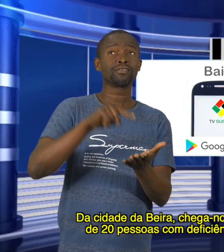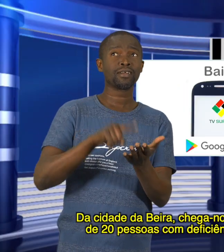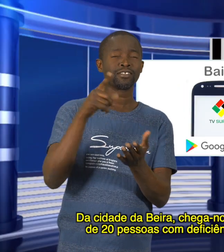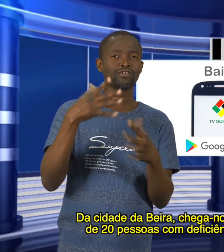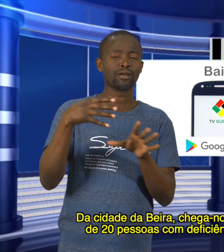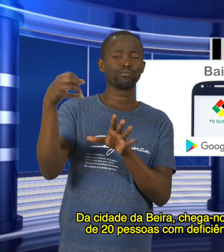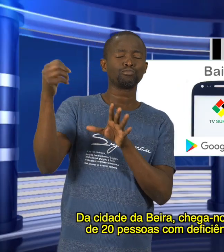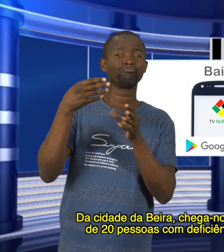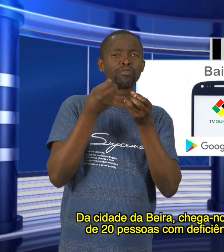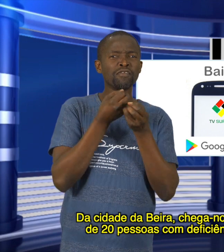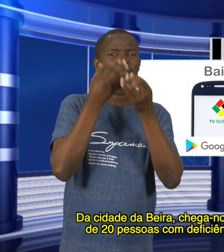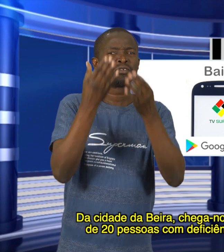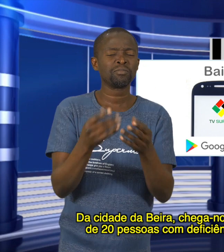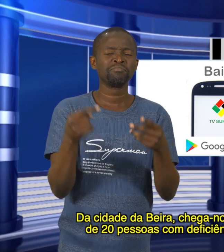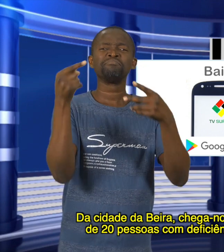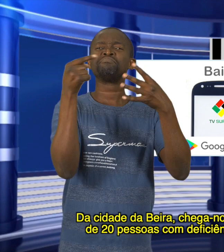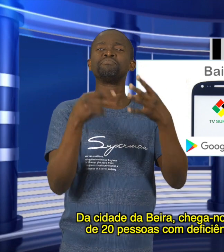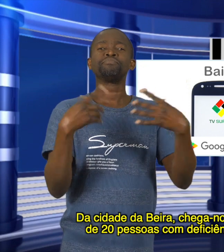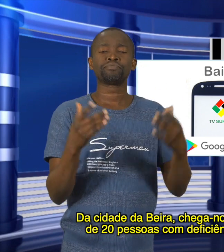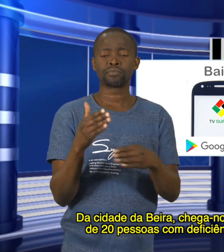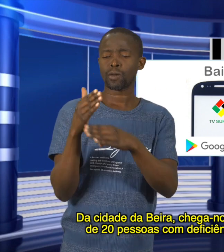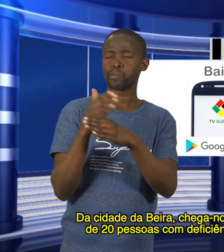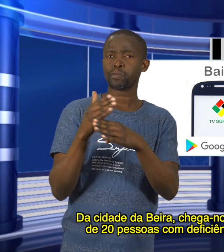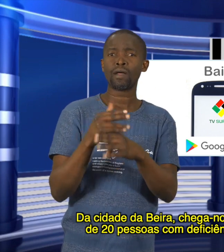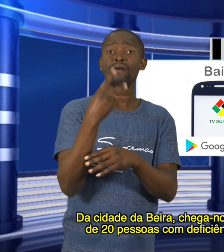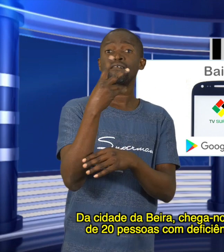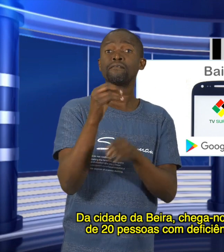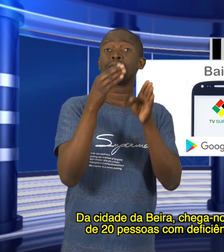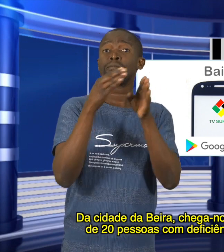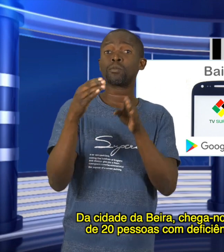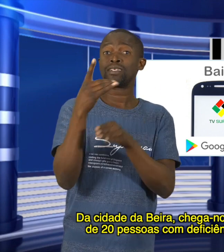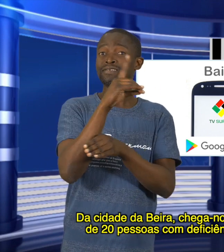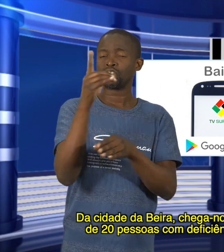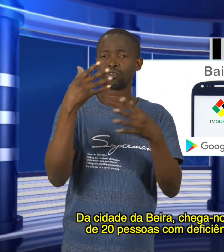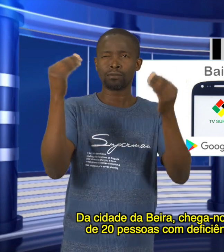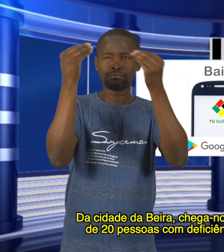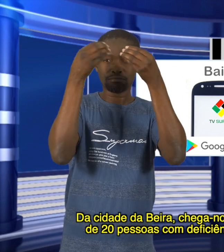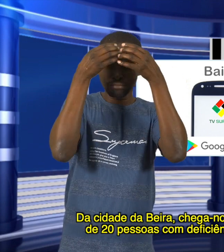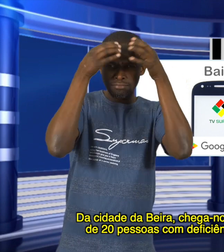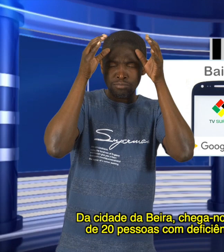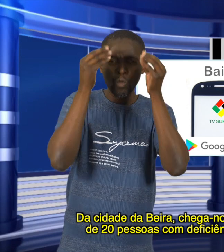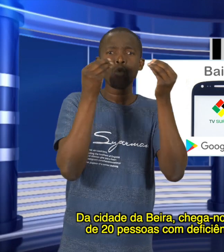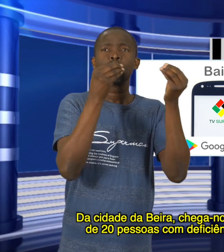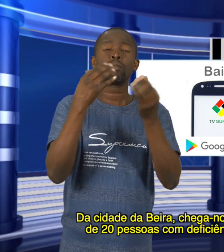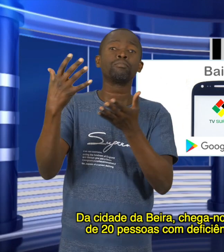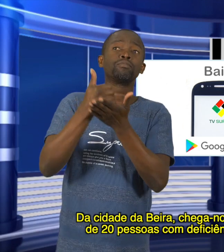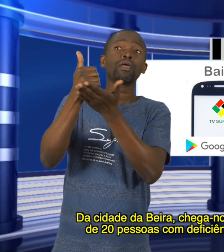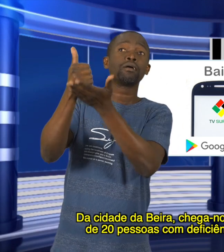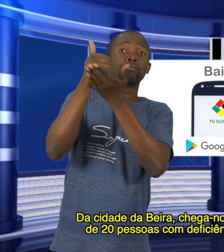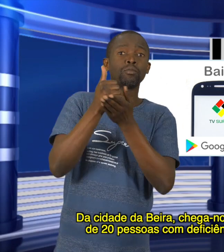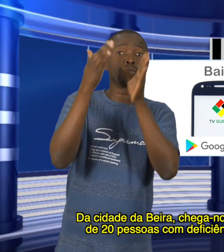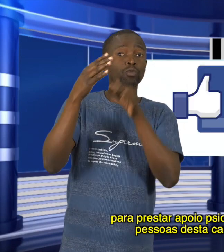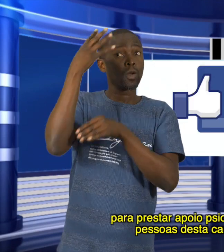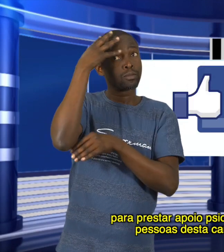Da cidade da Beira, chega-nos a notícia de que cerca de 20 pessoas com deficiência foram